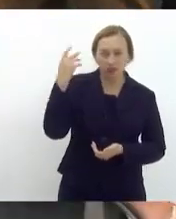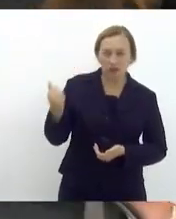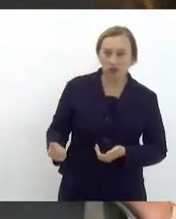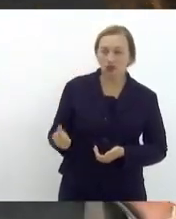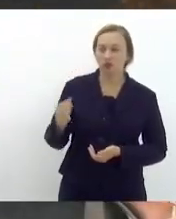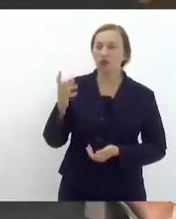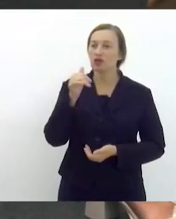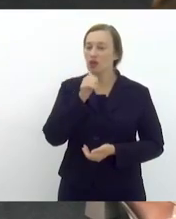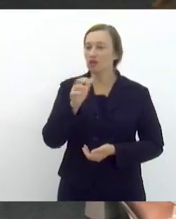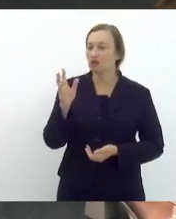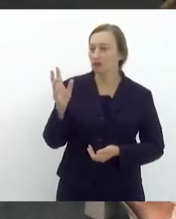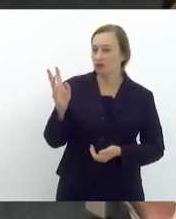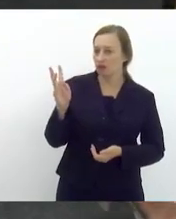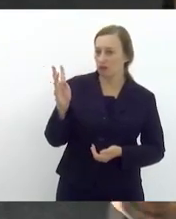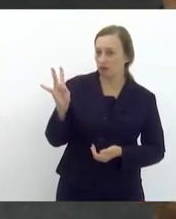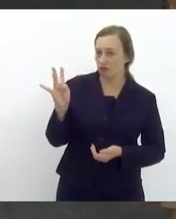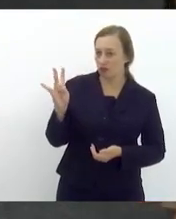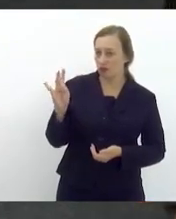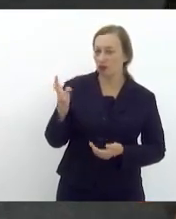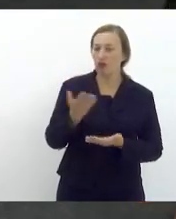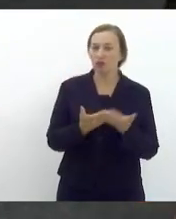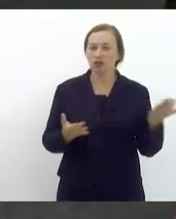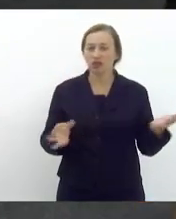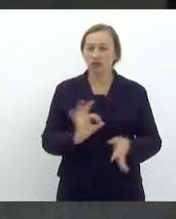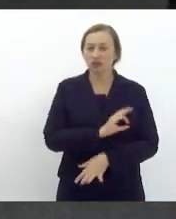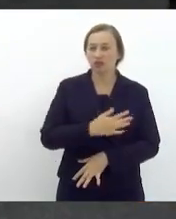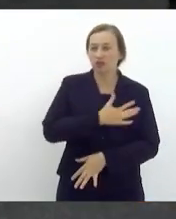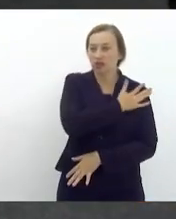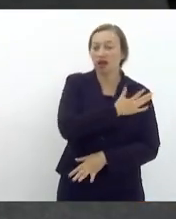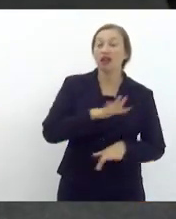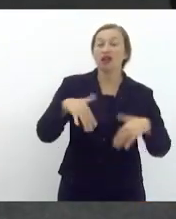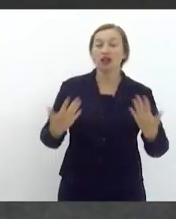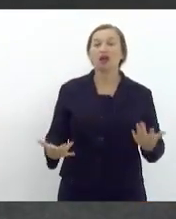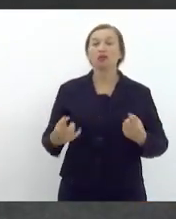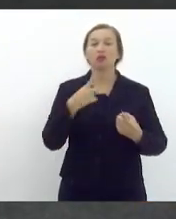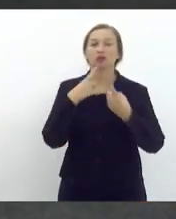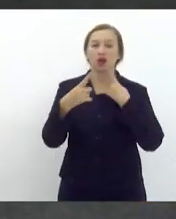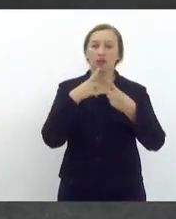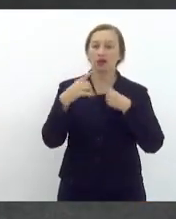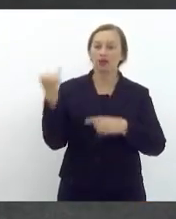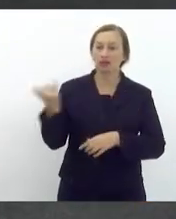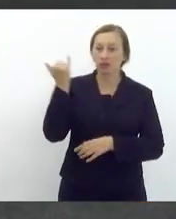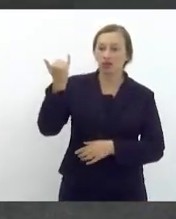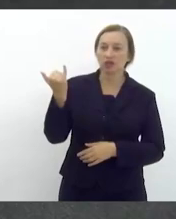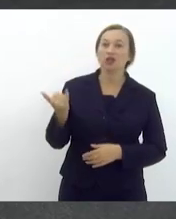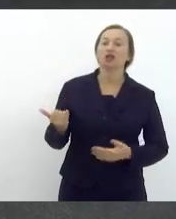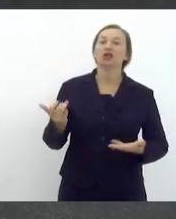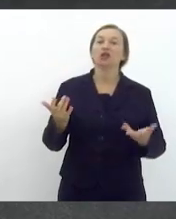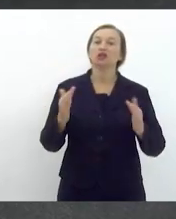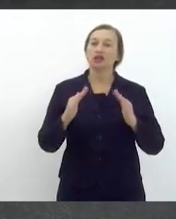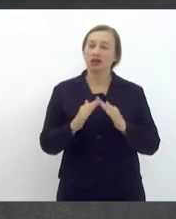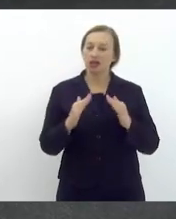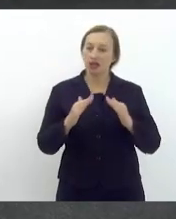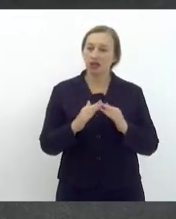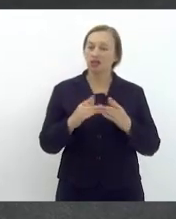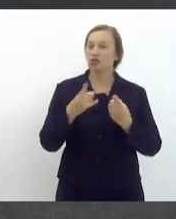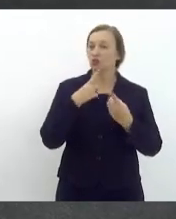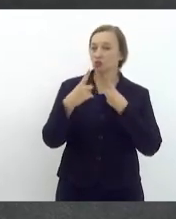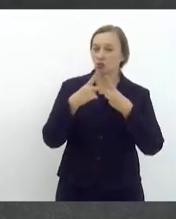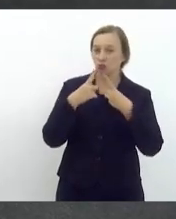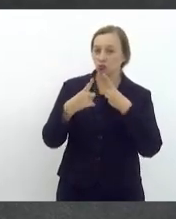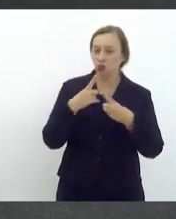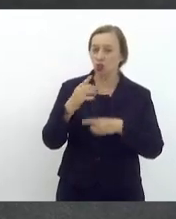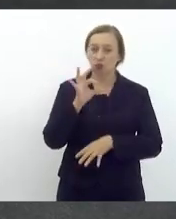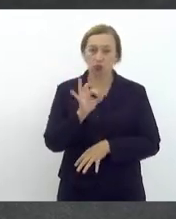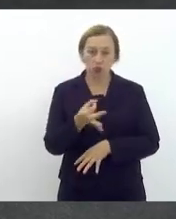perderam seus entes queridos na Polícia Militar Então esse é um debate importante espero que essa casa traga esse debate de maneira